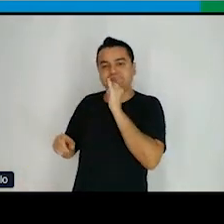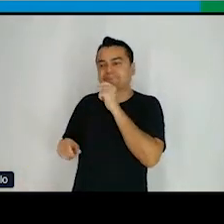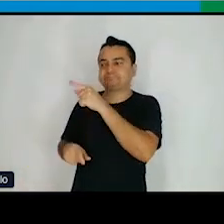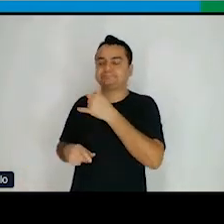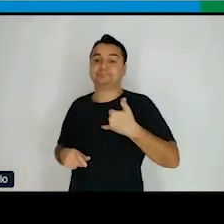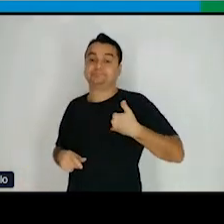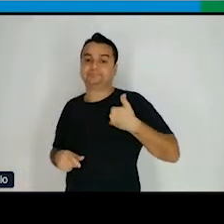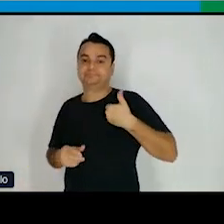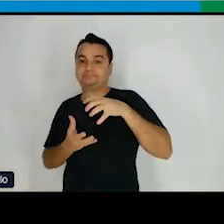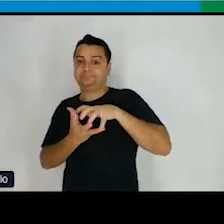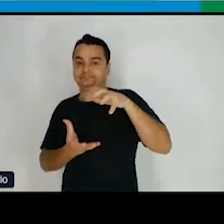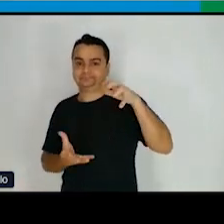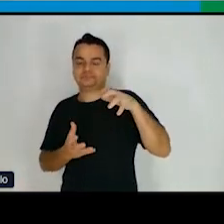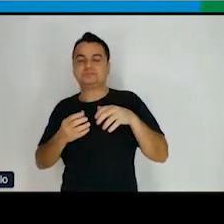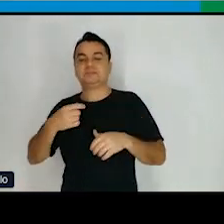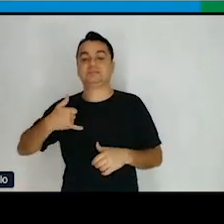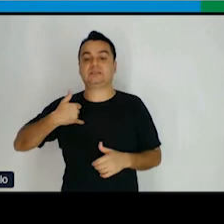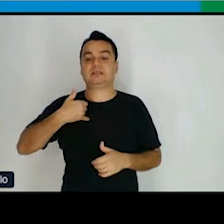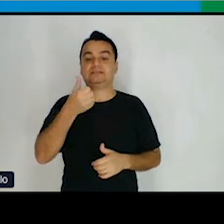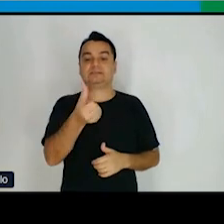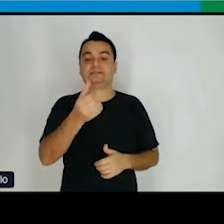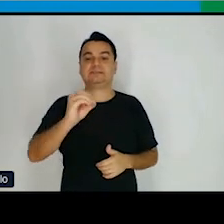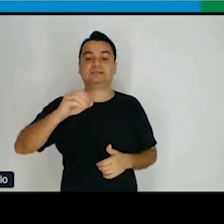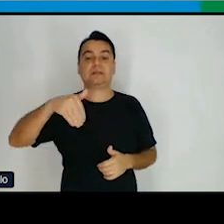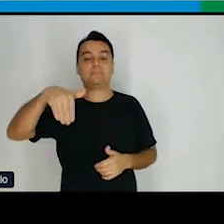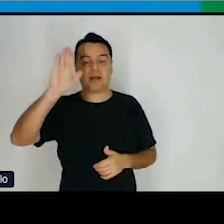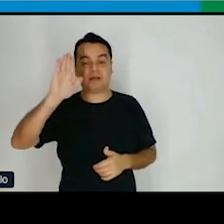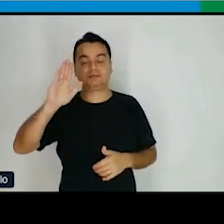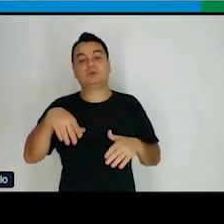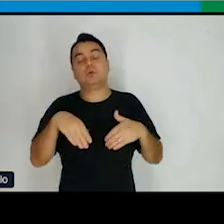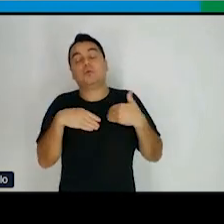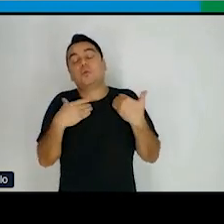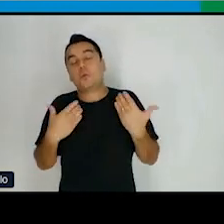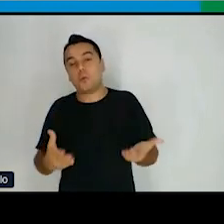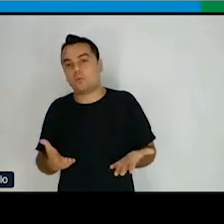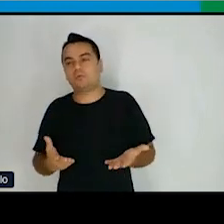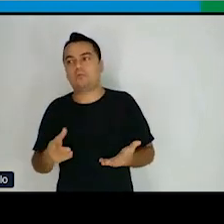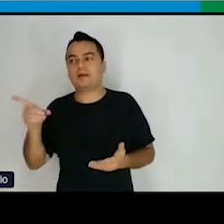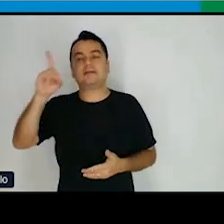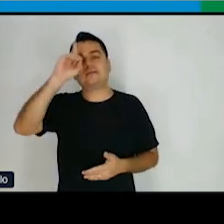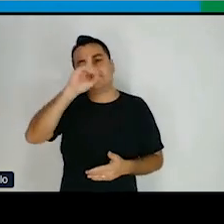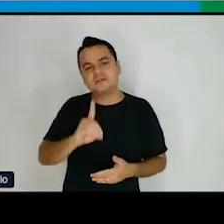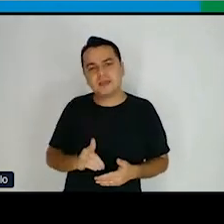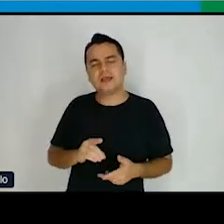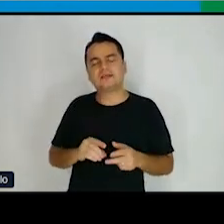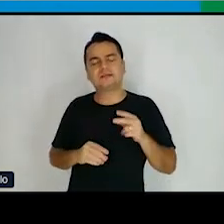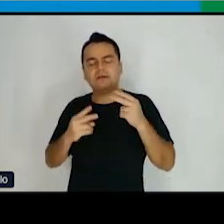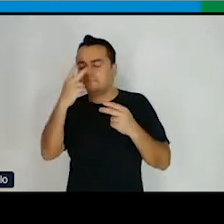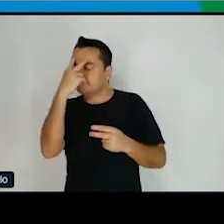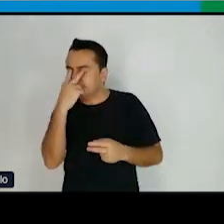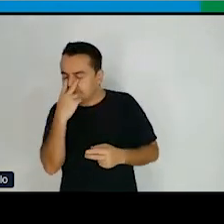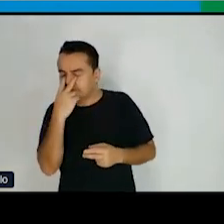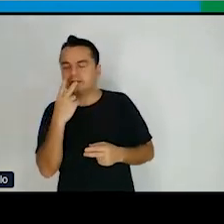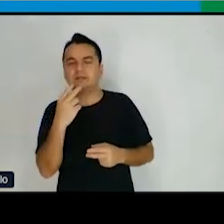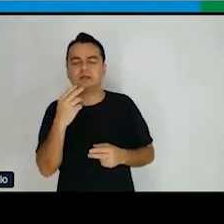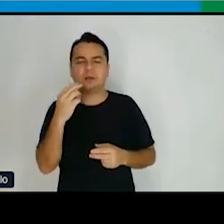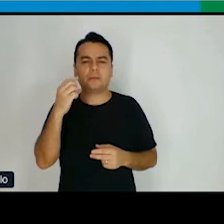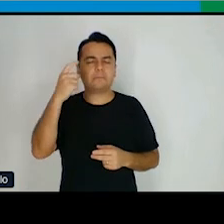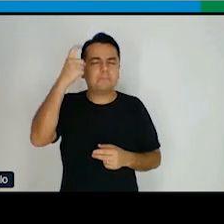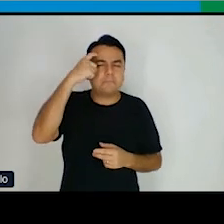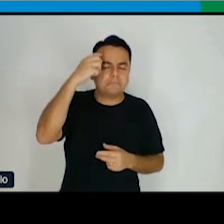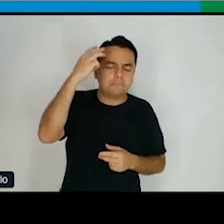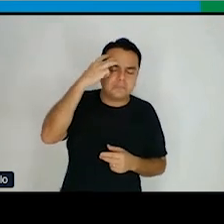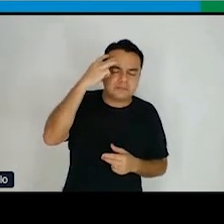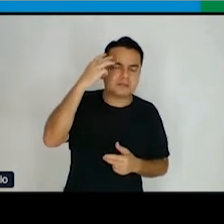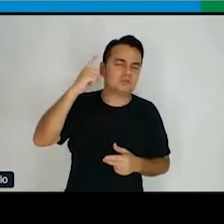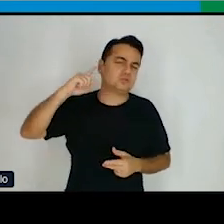anos, testar com pessoas com diversos níveis de deficiência, seja ela física, visual, intelectual, auditiva,